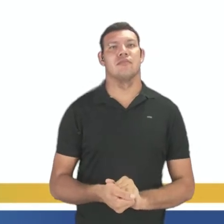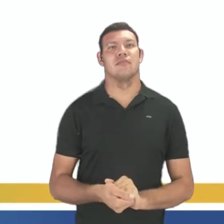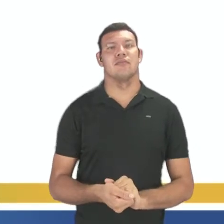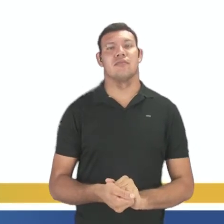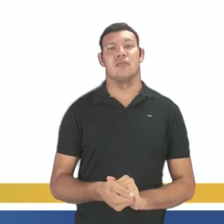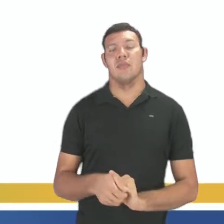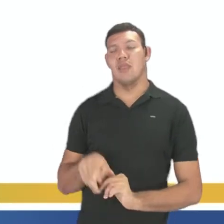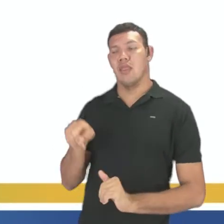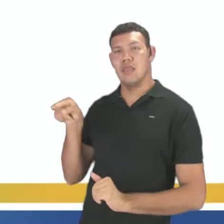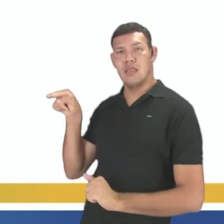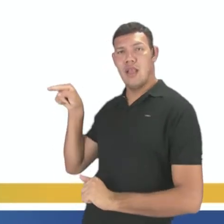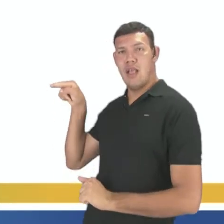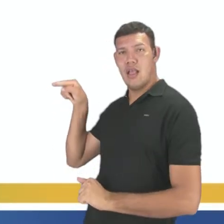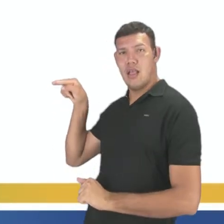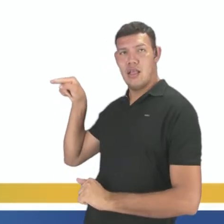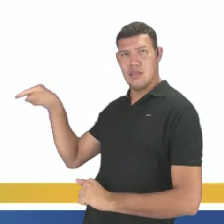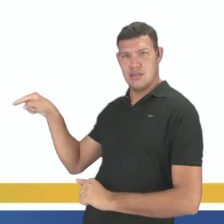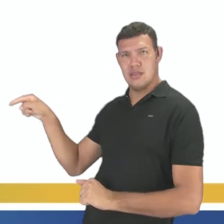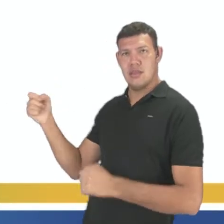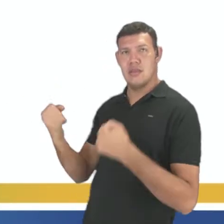Aquele carro é meu carro.